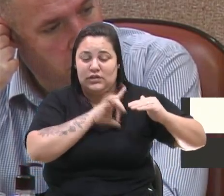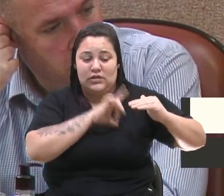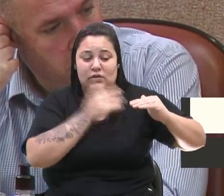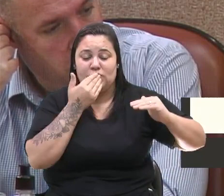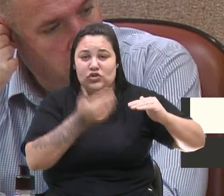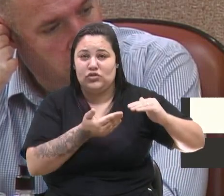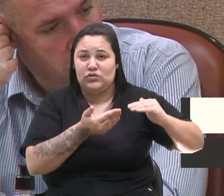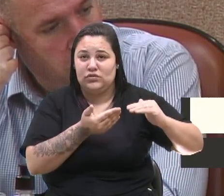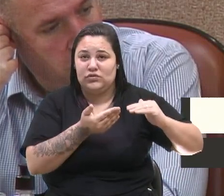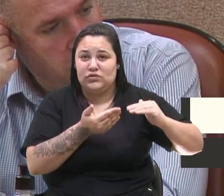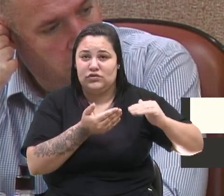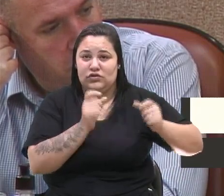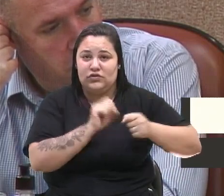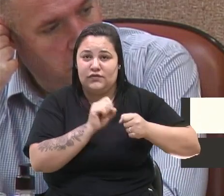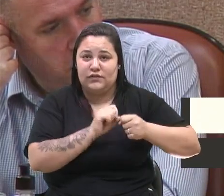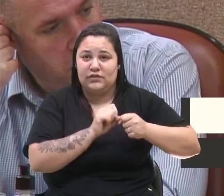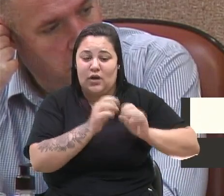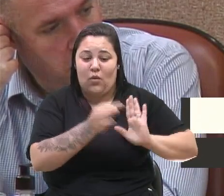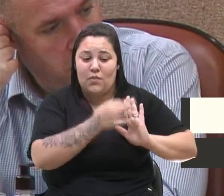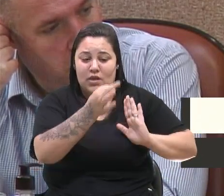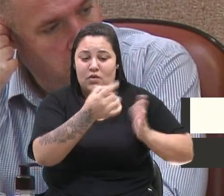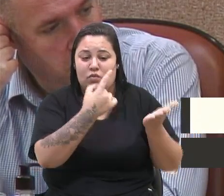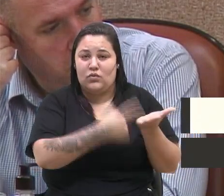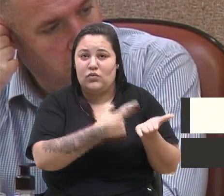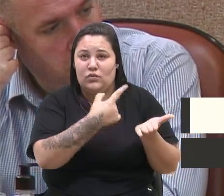com a anuência do colega